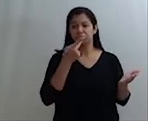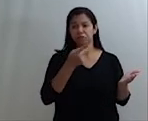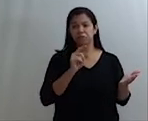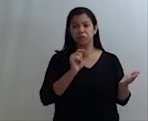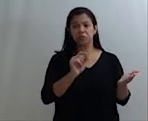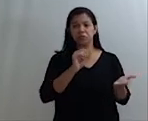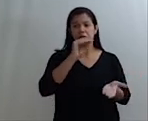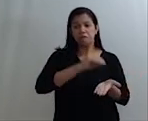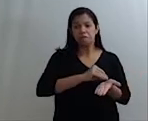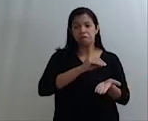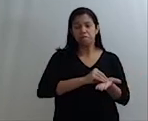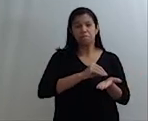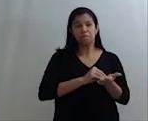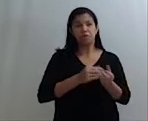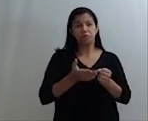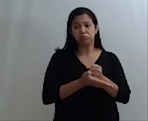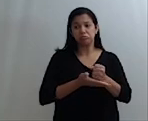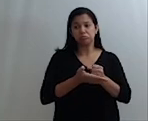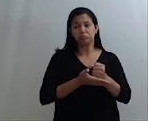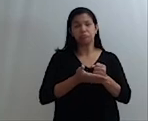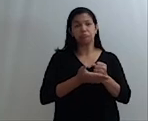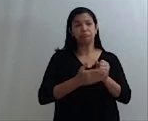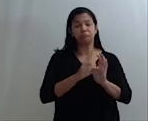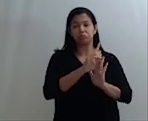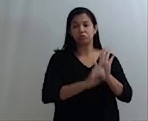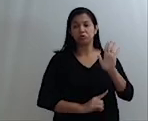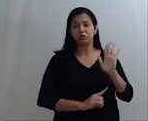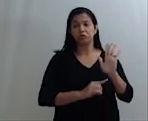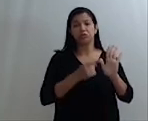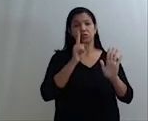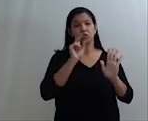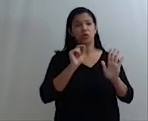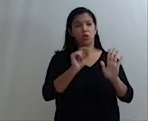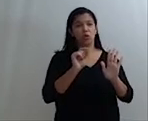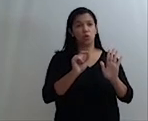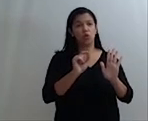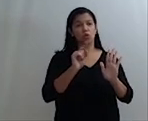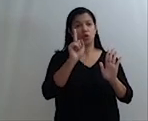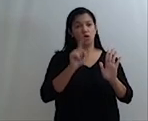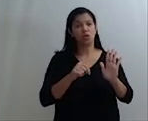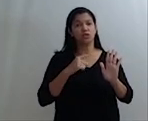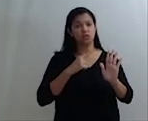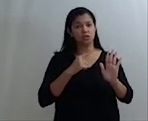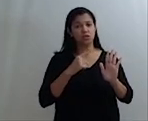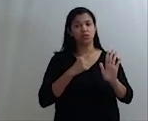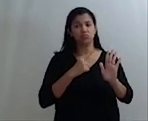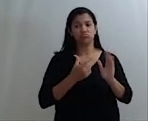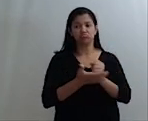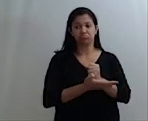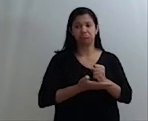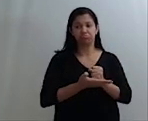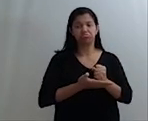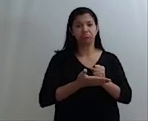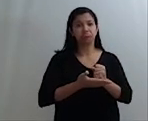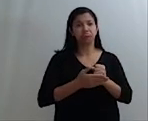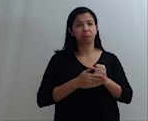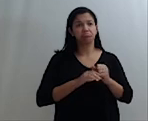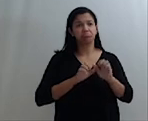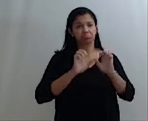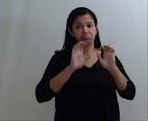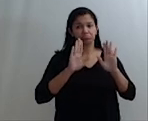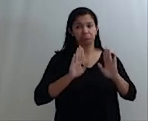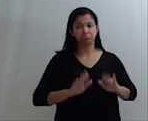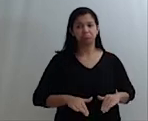de fundamentação do Decreto prisão preventiva o decreto está devidamente fundamentado o eminente eh su